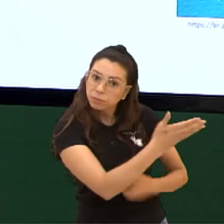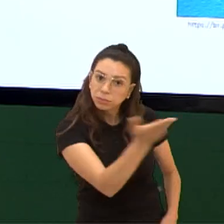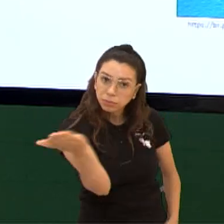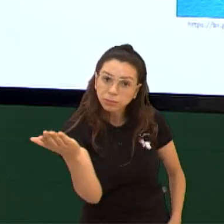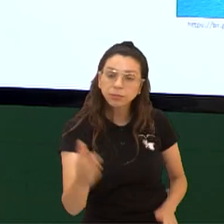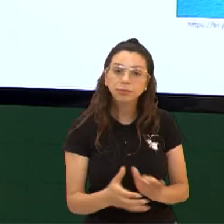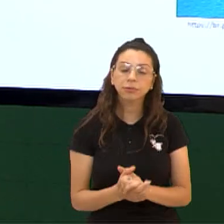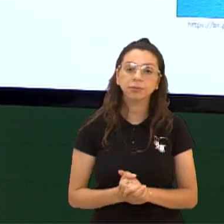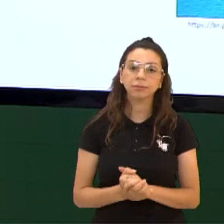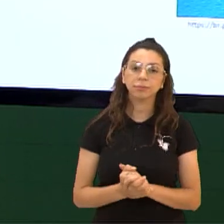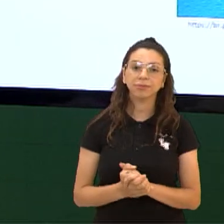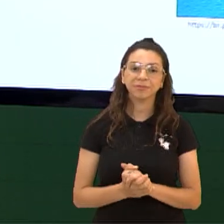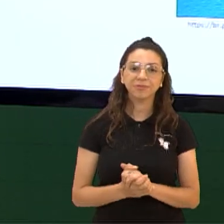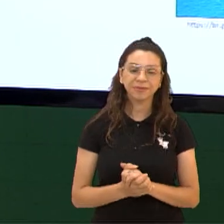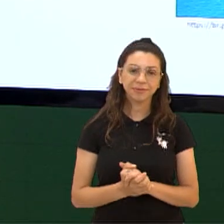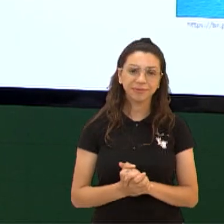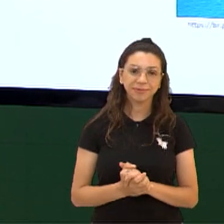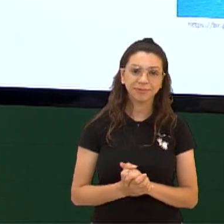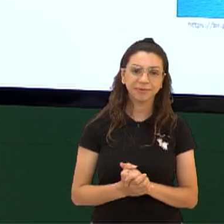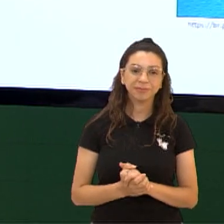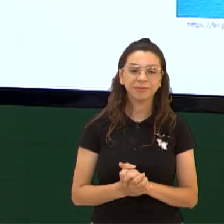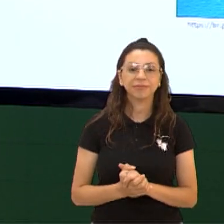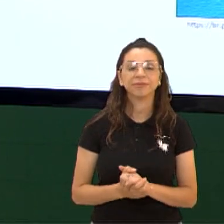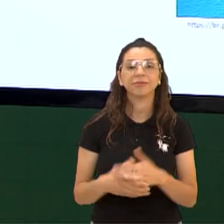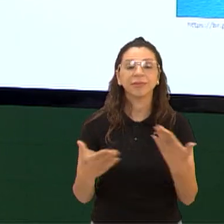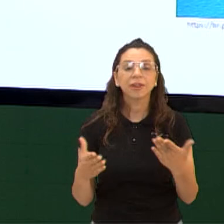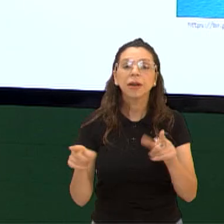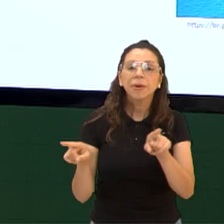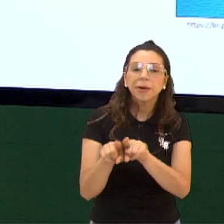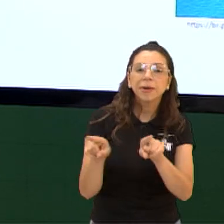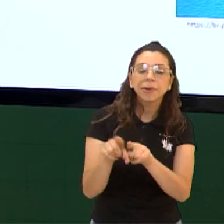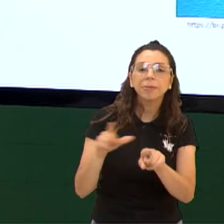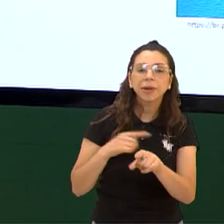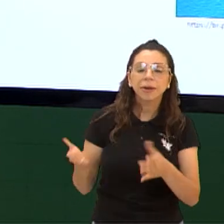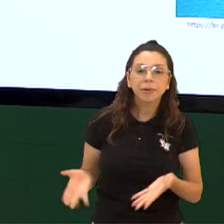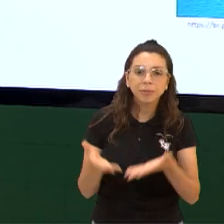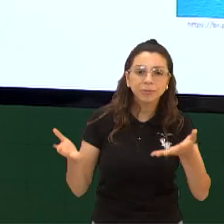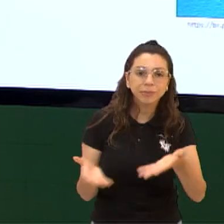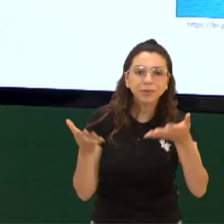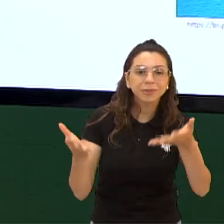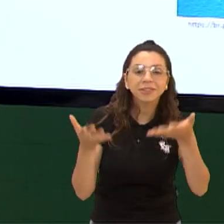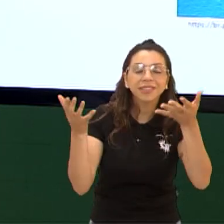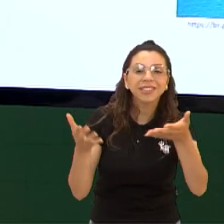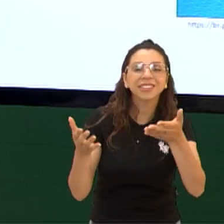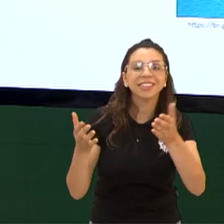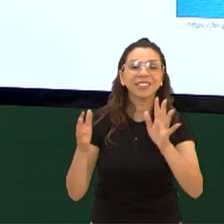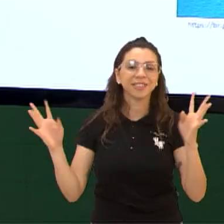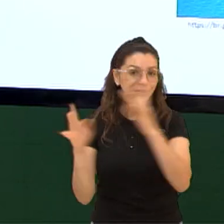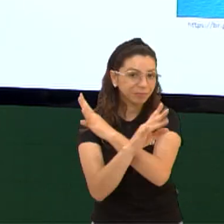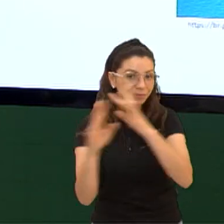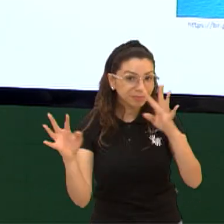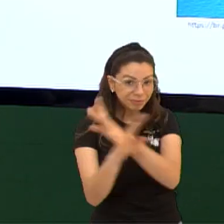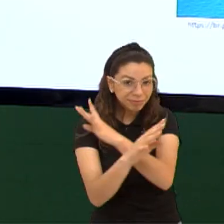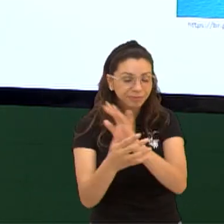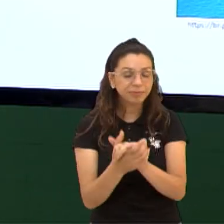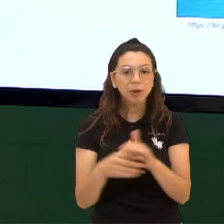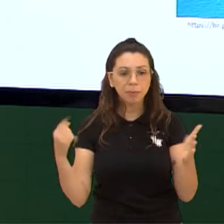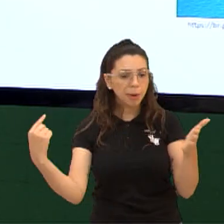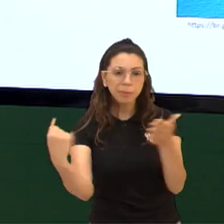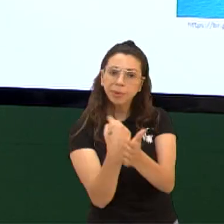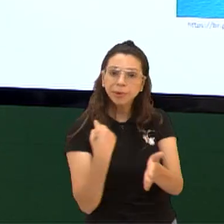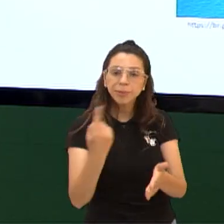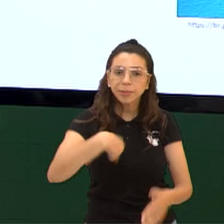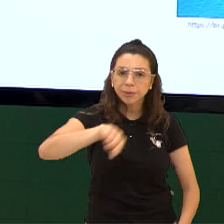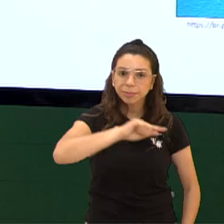aqui. Super 941 Êxodo Urbano contribuiu para a urbanização. Olha aqui, uma perguntinha